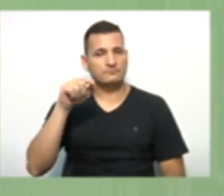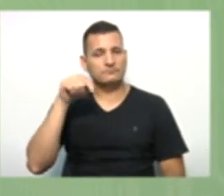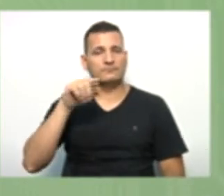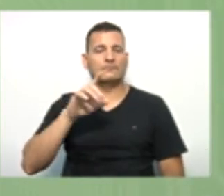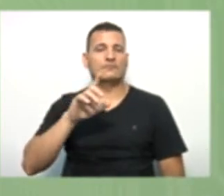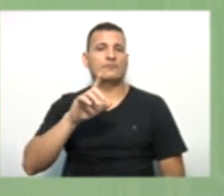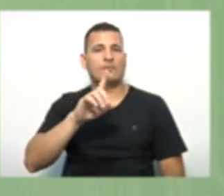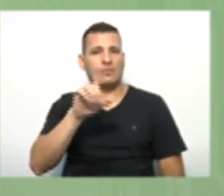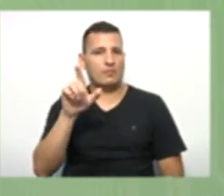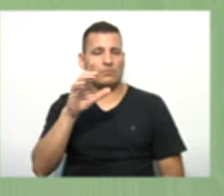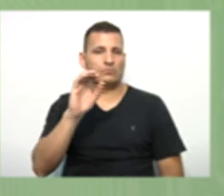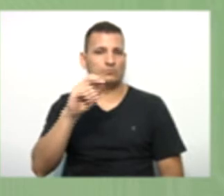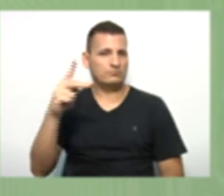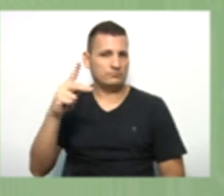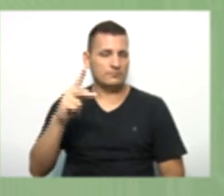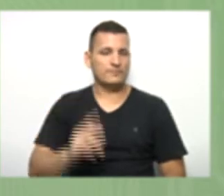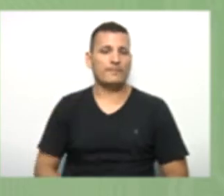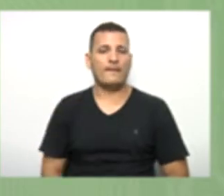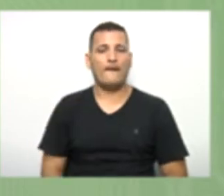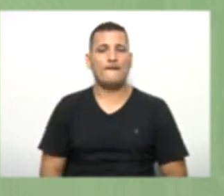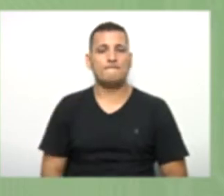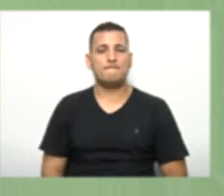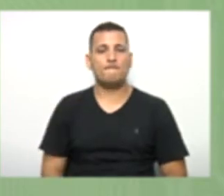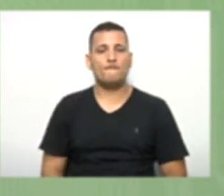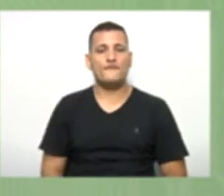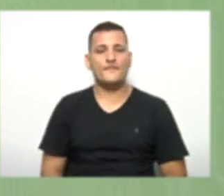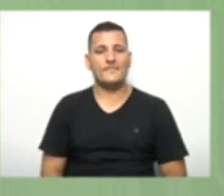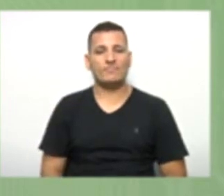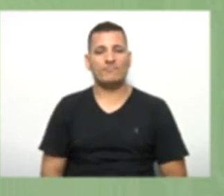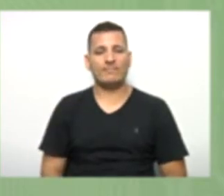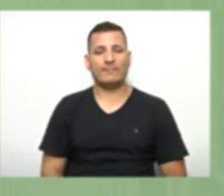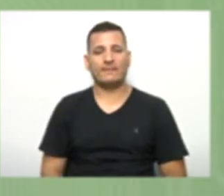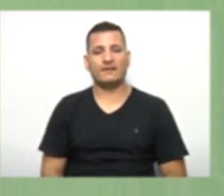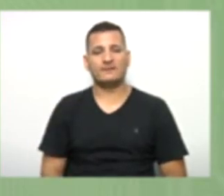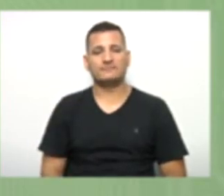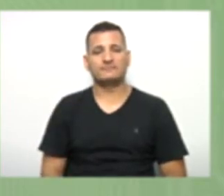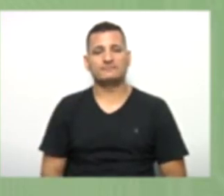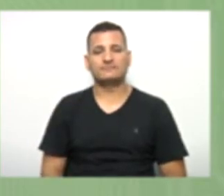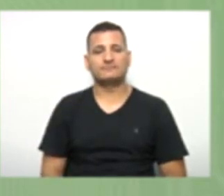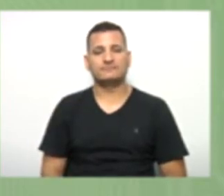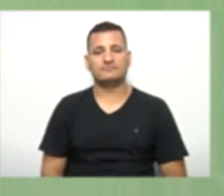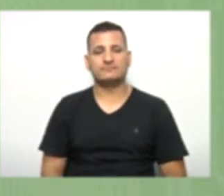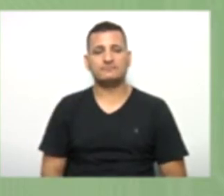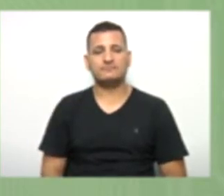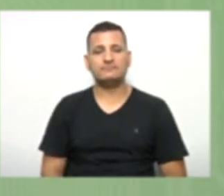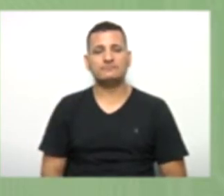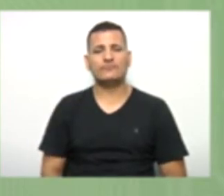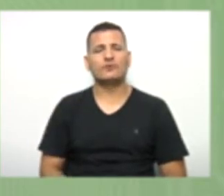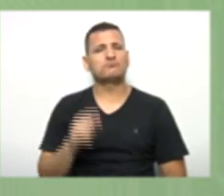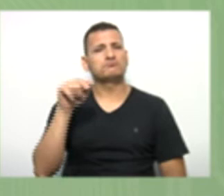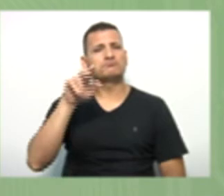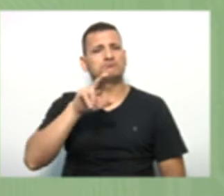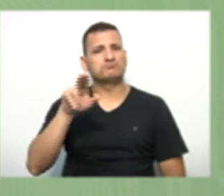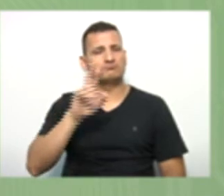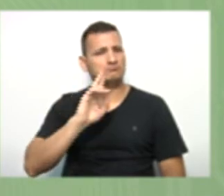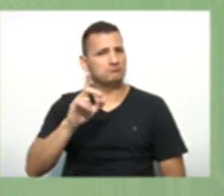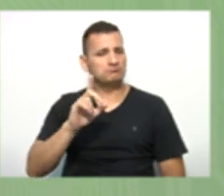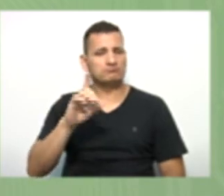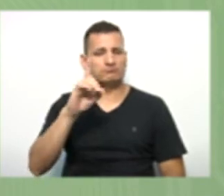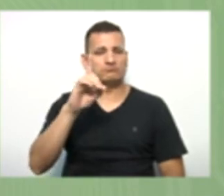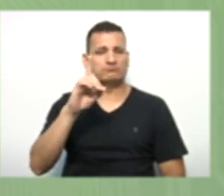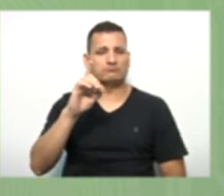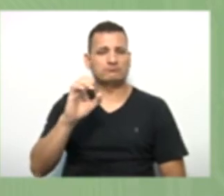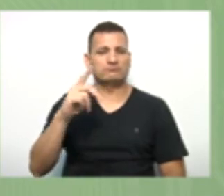tá? O que seria esse nome aqui diferente? Depreciação. Então, eu tenho lá